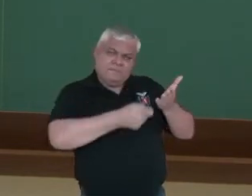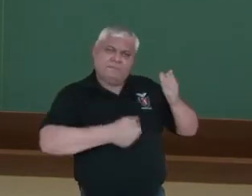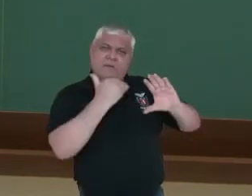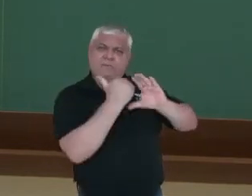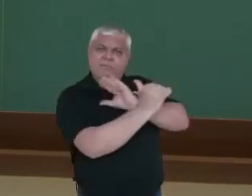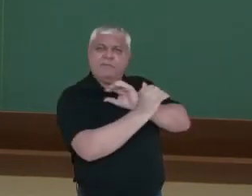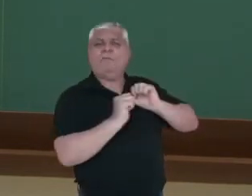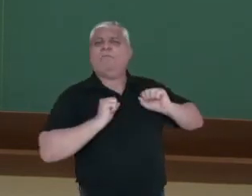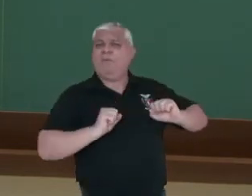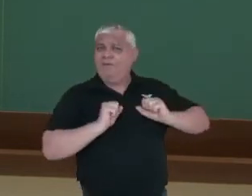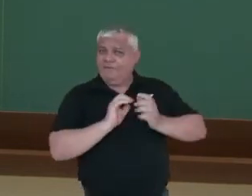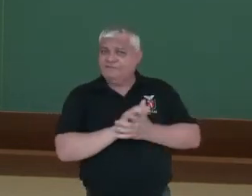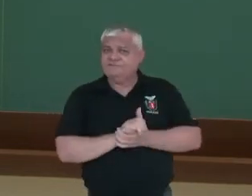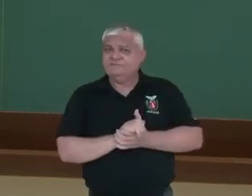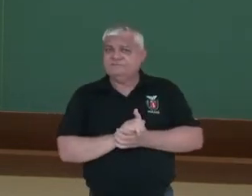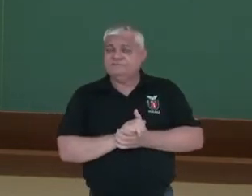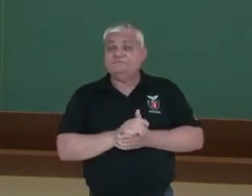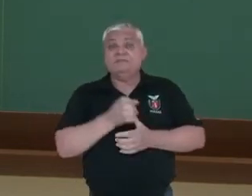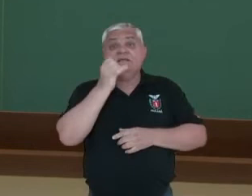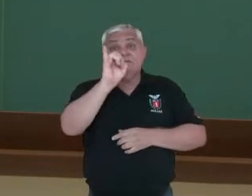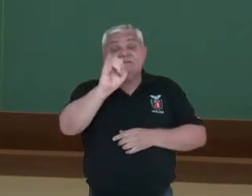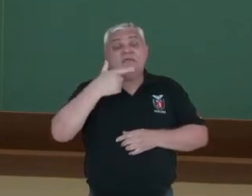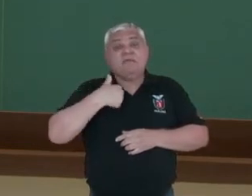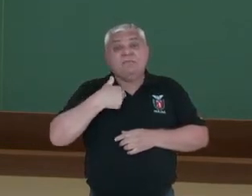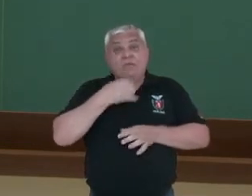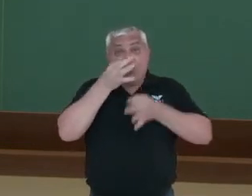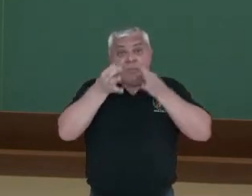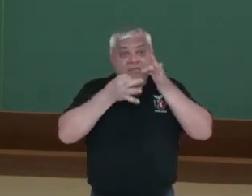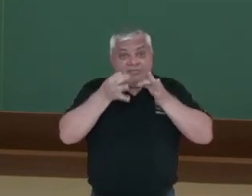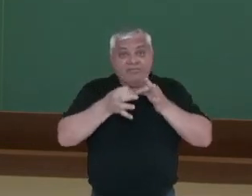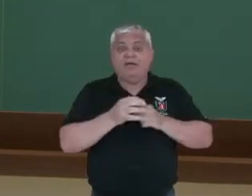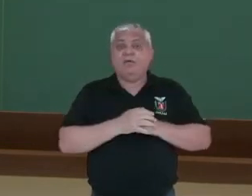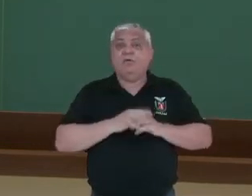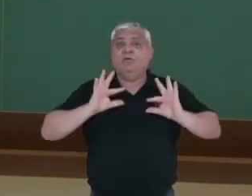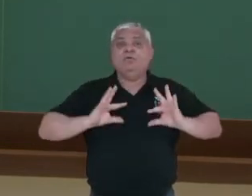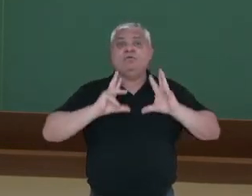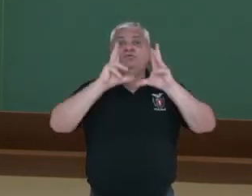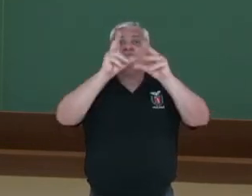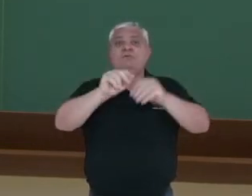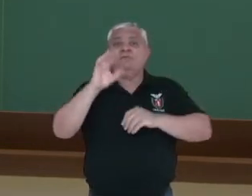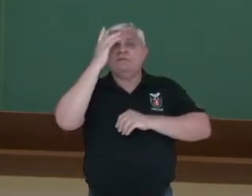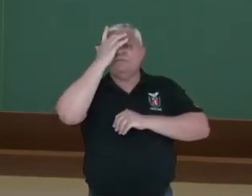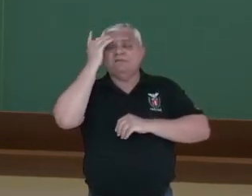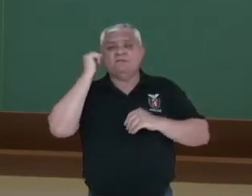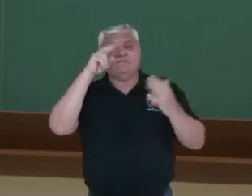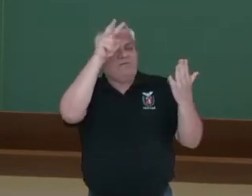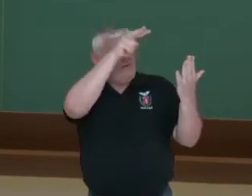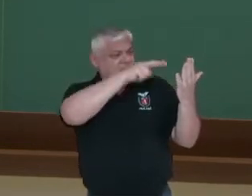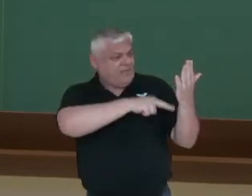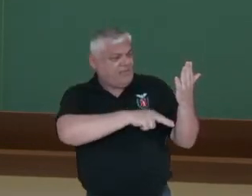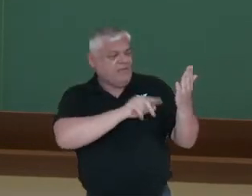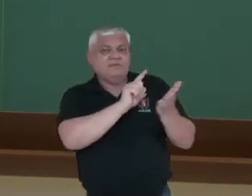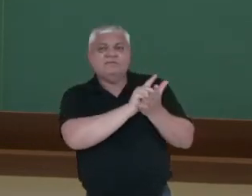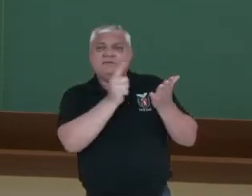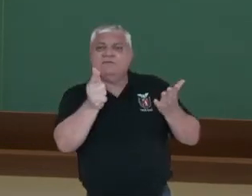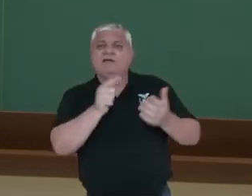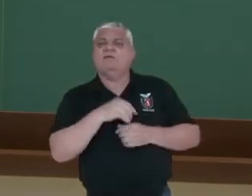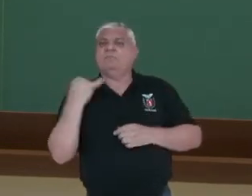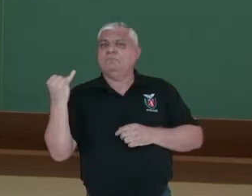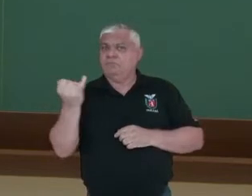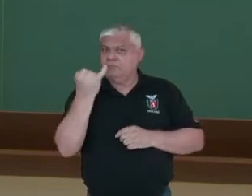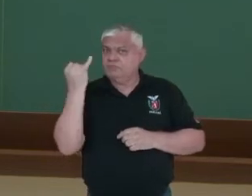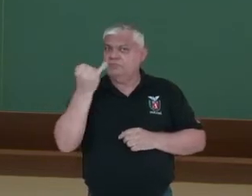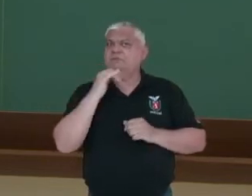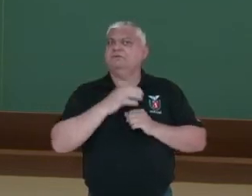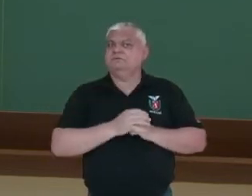se ela for impressa, for publicada para todas as pessoas que também leem o jornal. Então, por isso é muito importante,